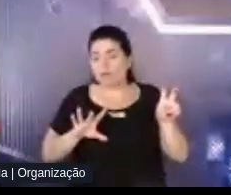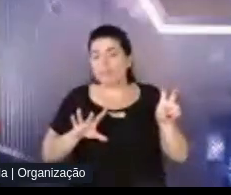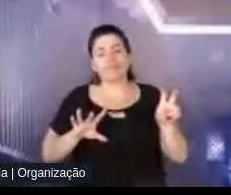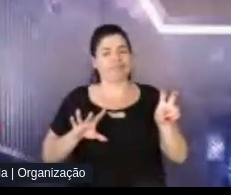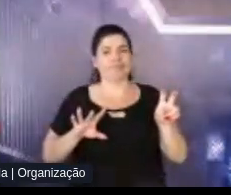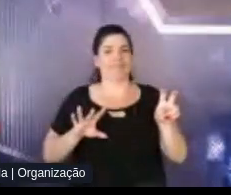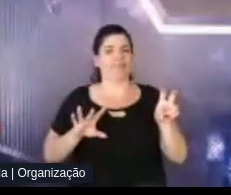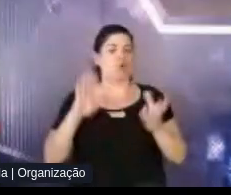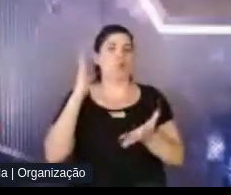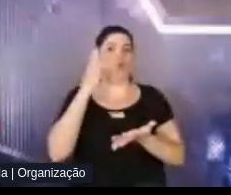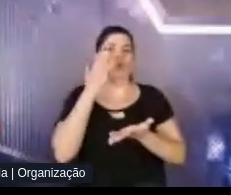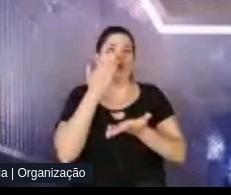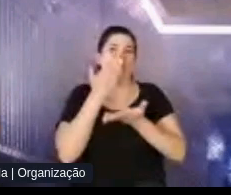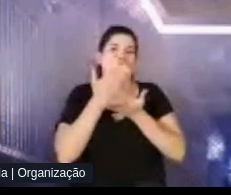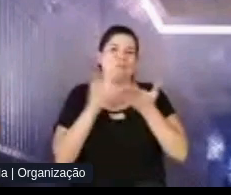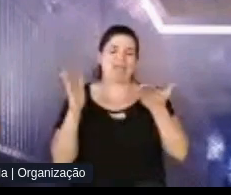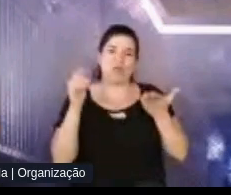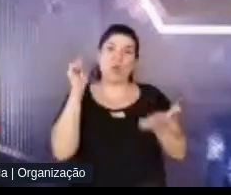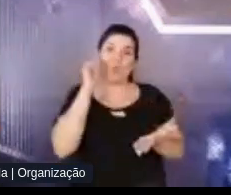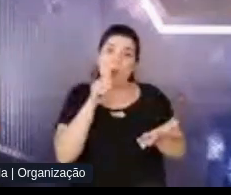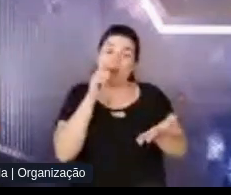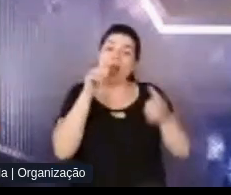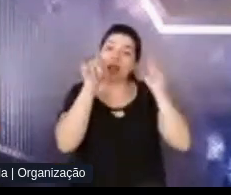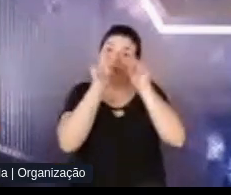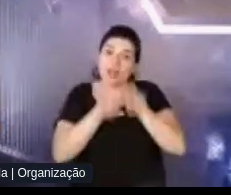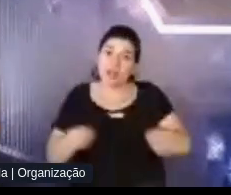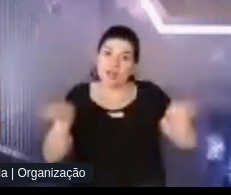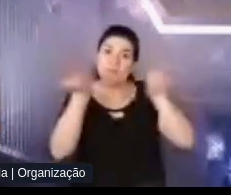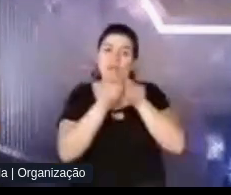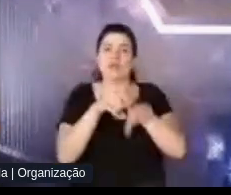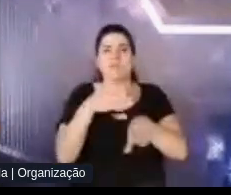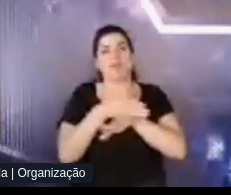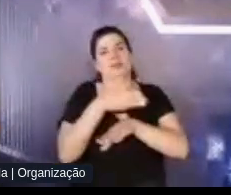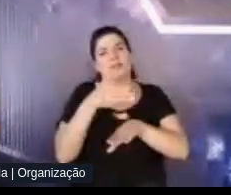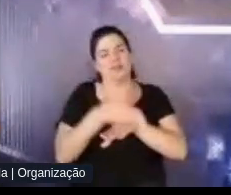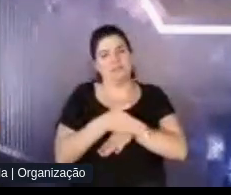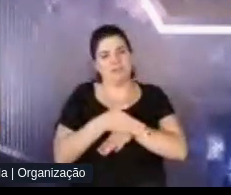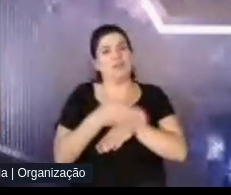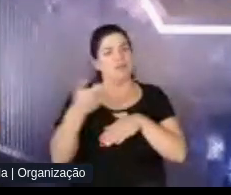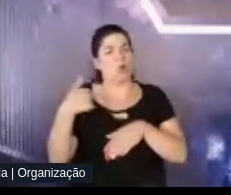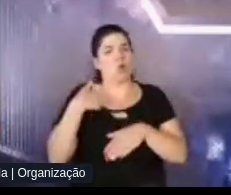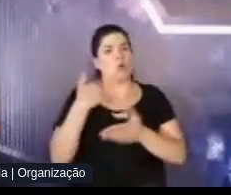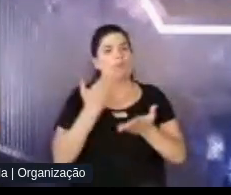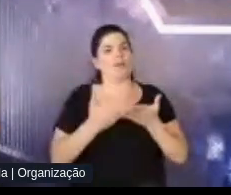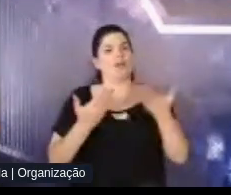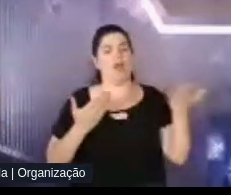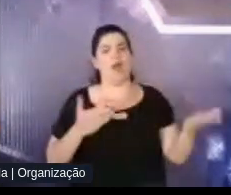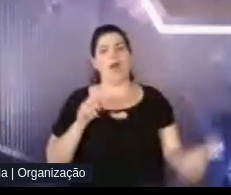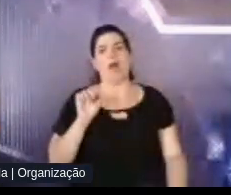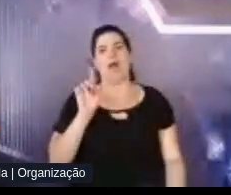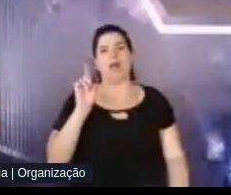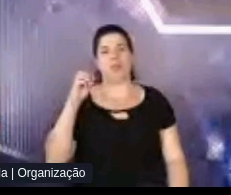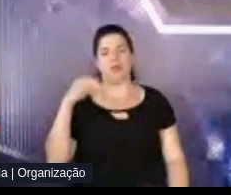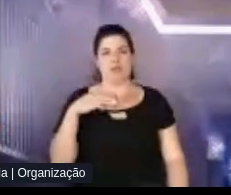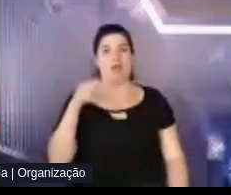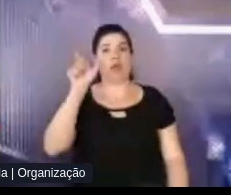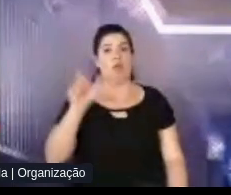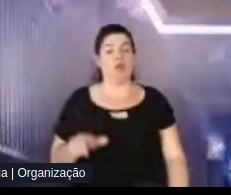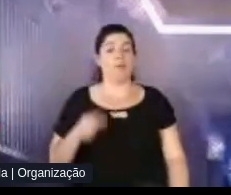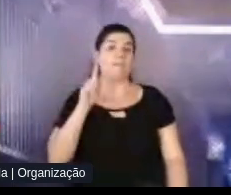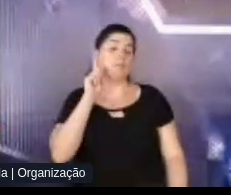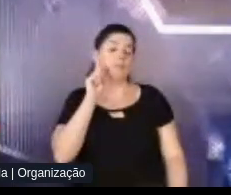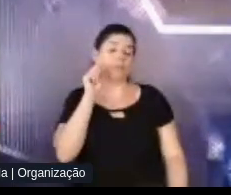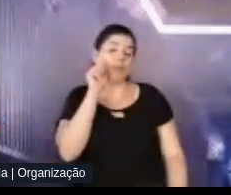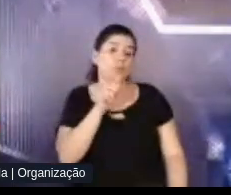No começo, as mulheres também fizeram parte disso. Então, eu comecei aqui com a Ada. Ela é